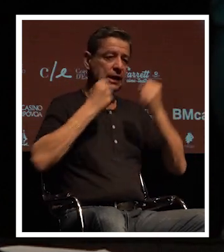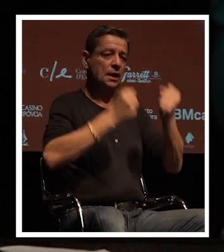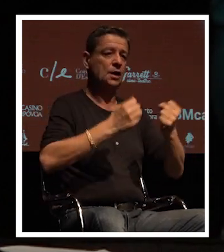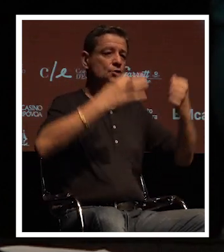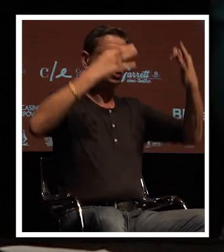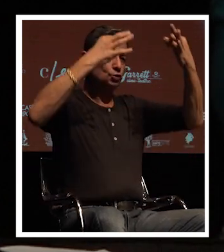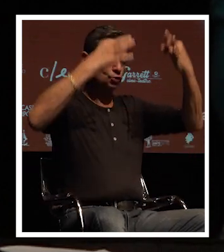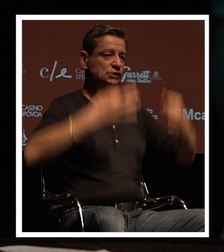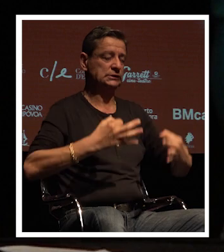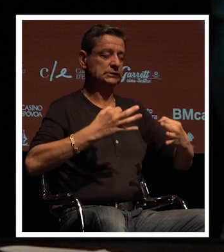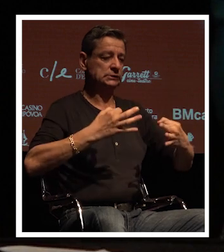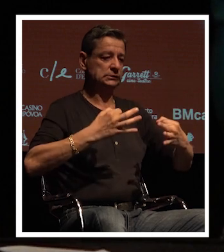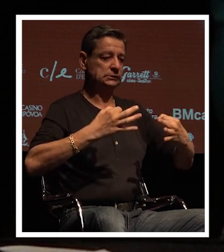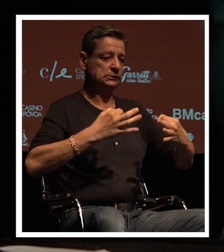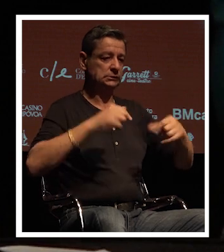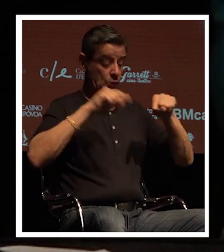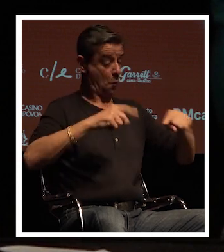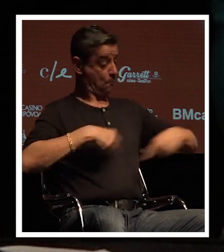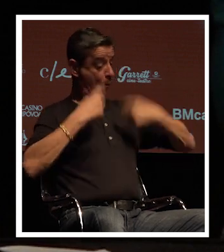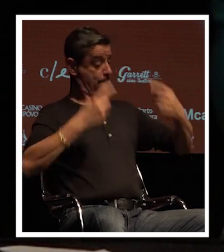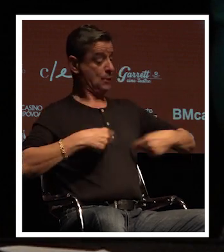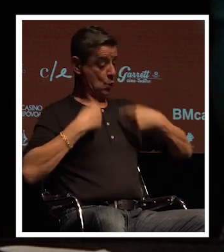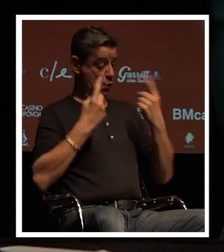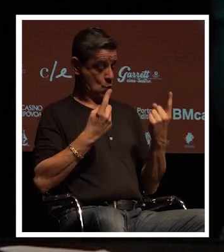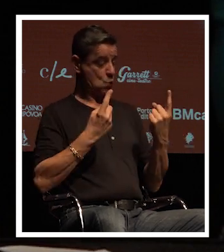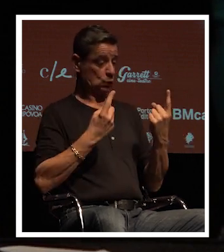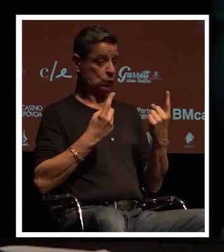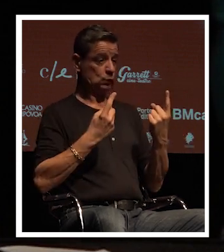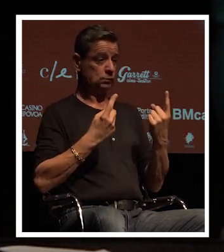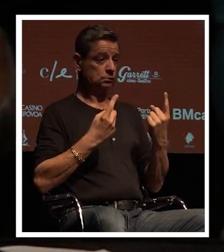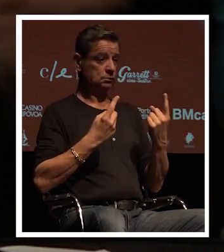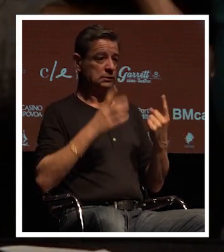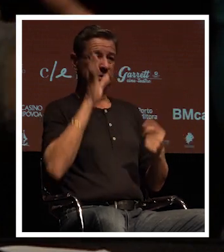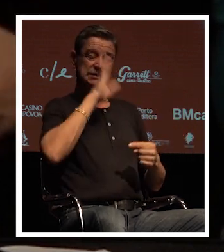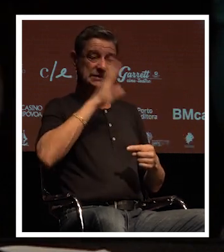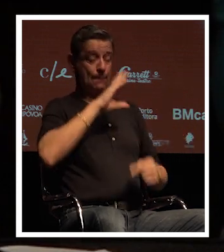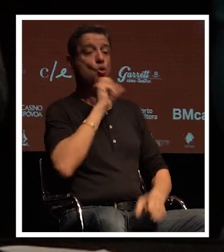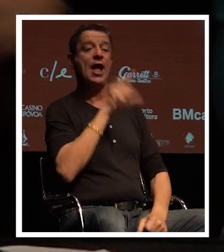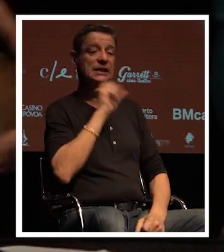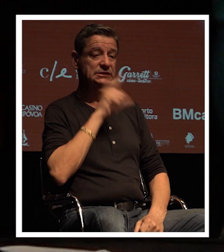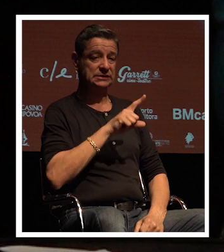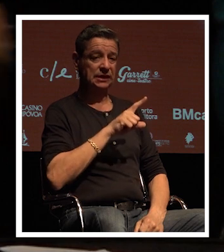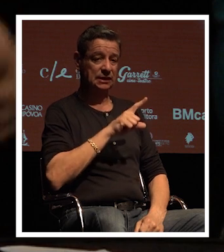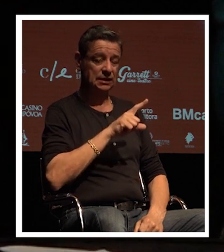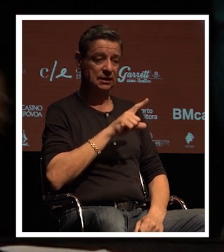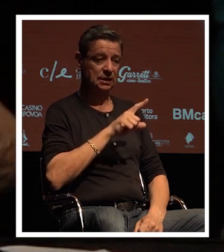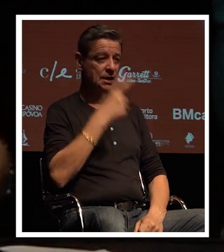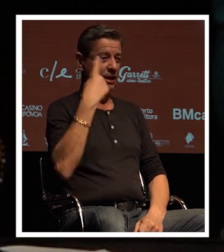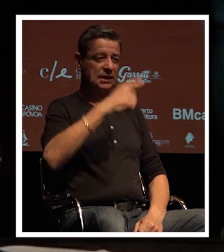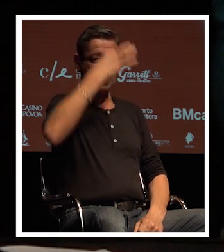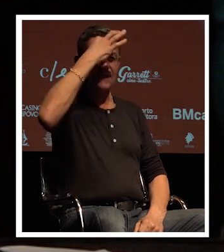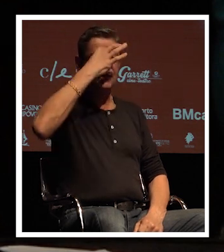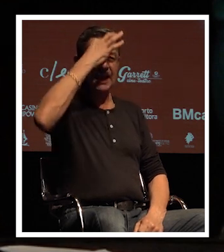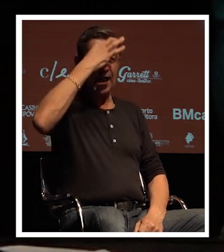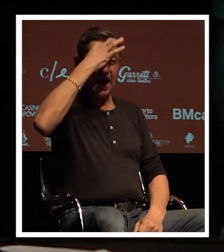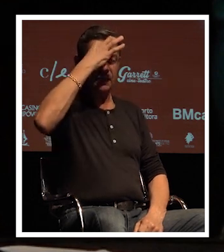passada e eu argumentava para mim próprio que se se se se pudesse teria vingado aquelas